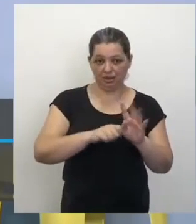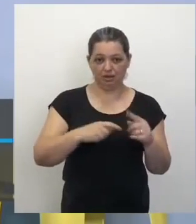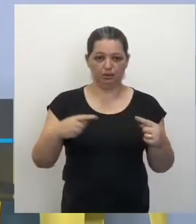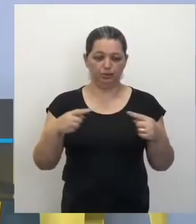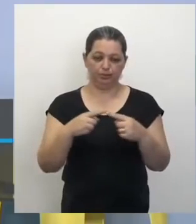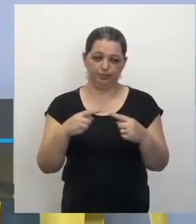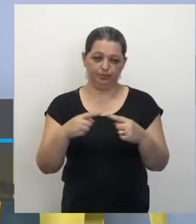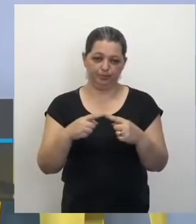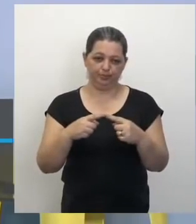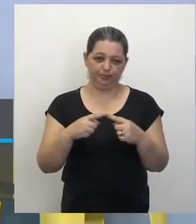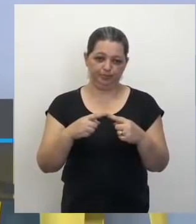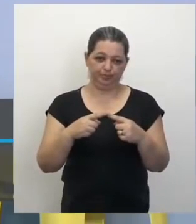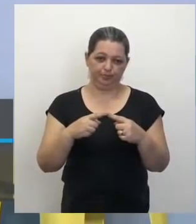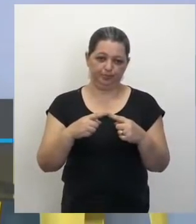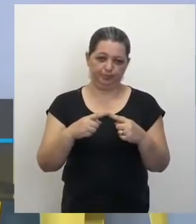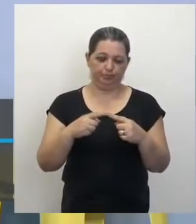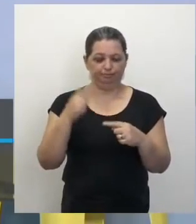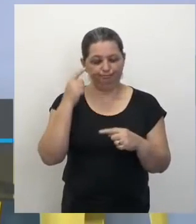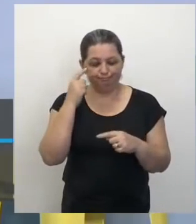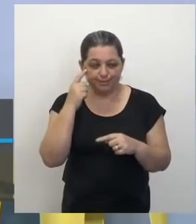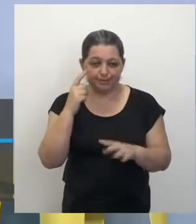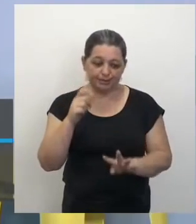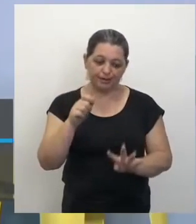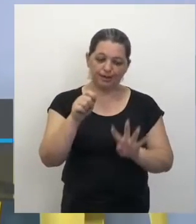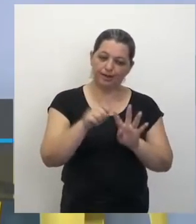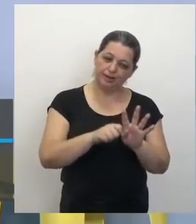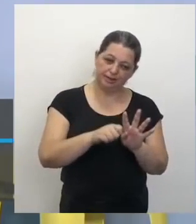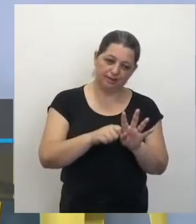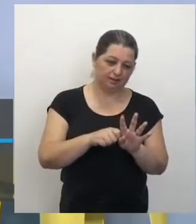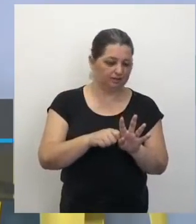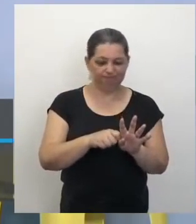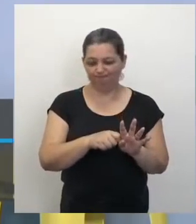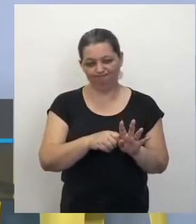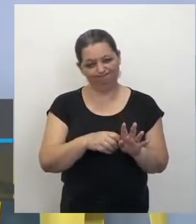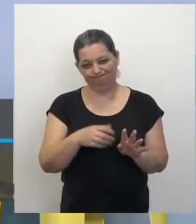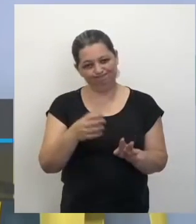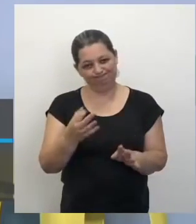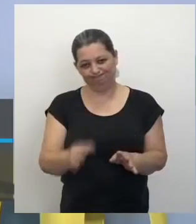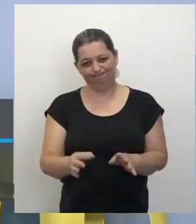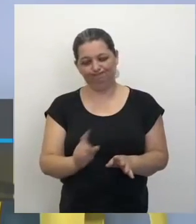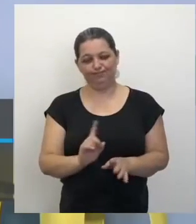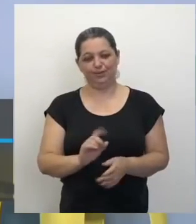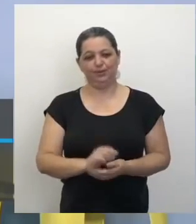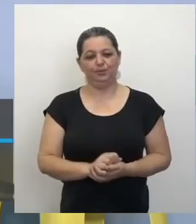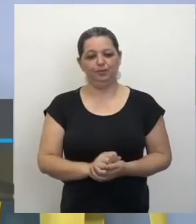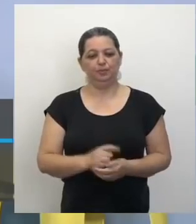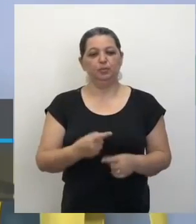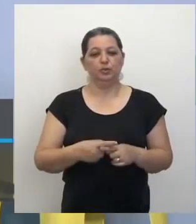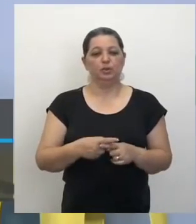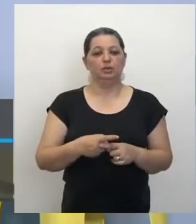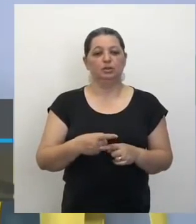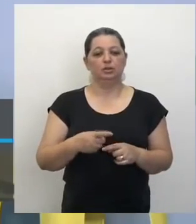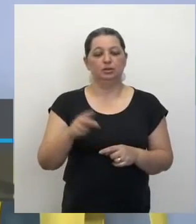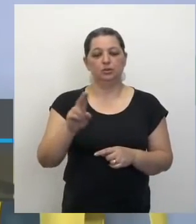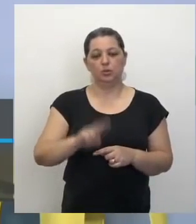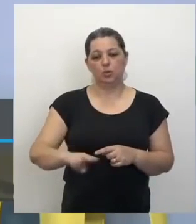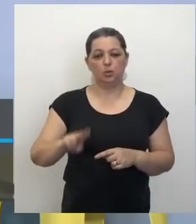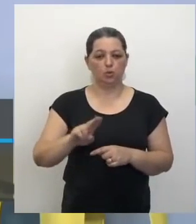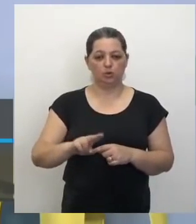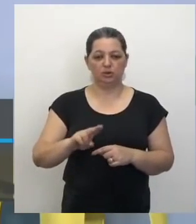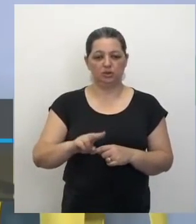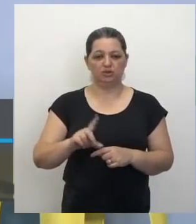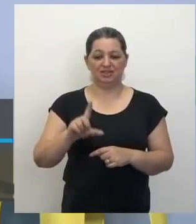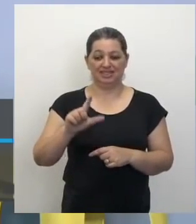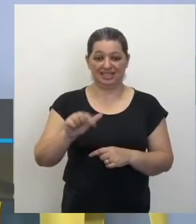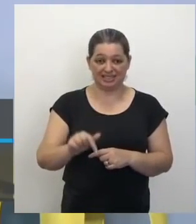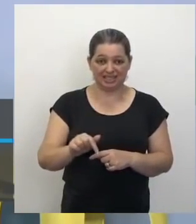chamar nenhum desses calendários de calendários, né? Os maias usavam 17 contagens